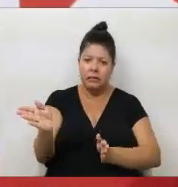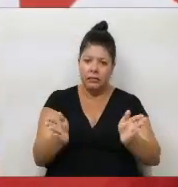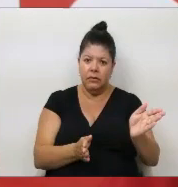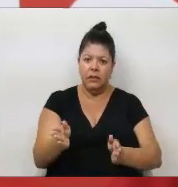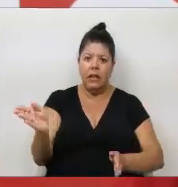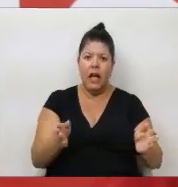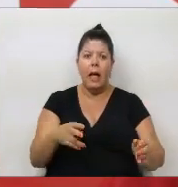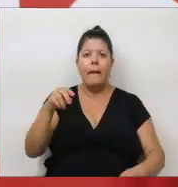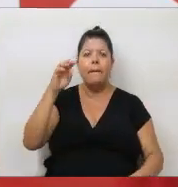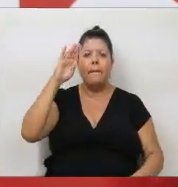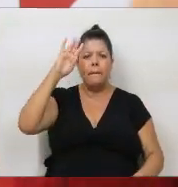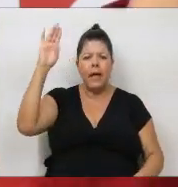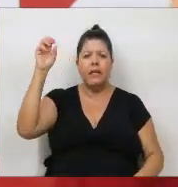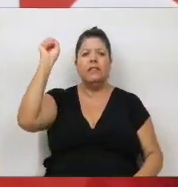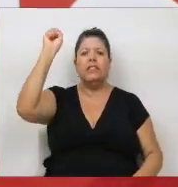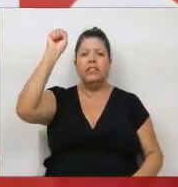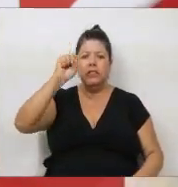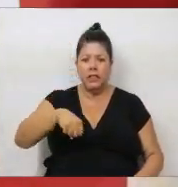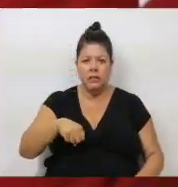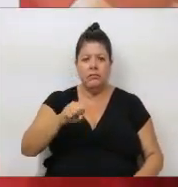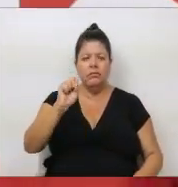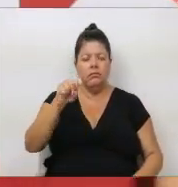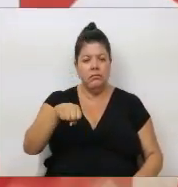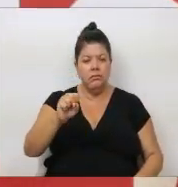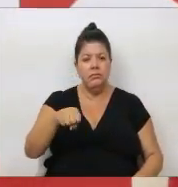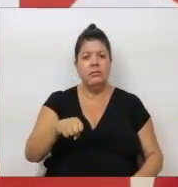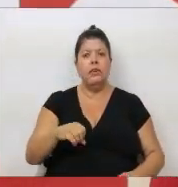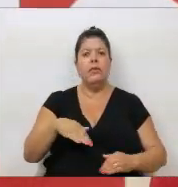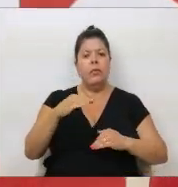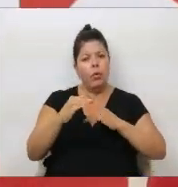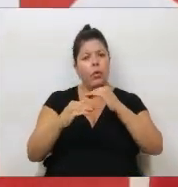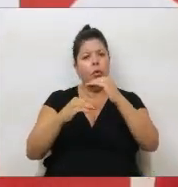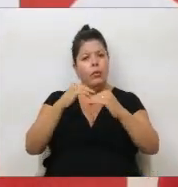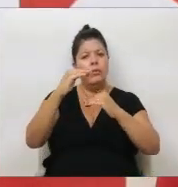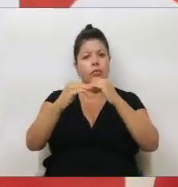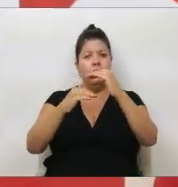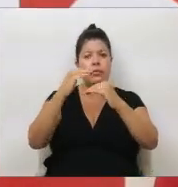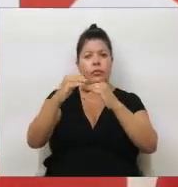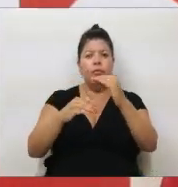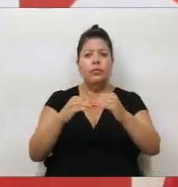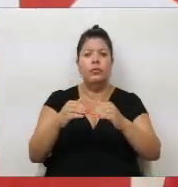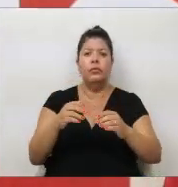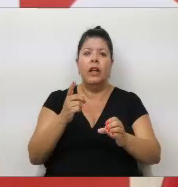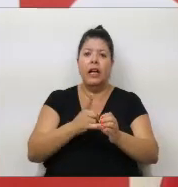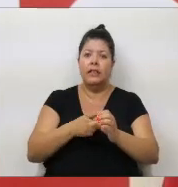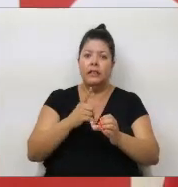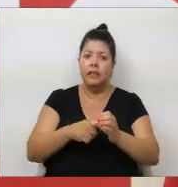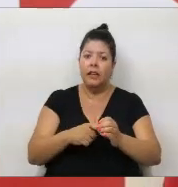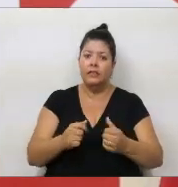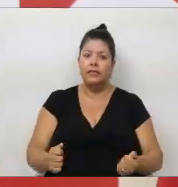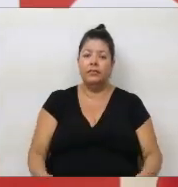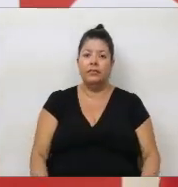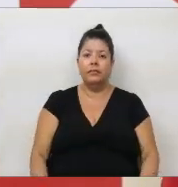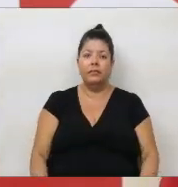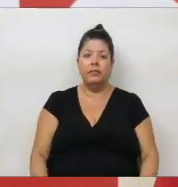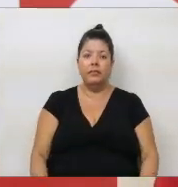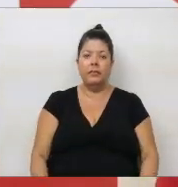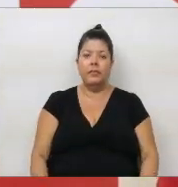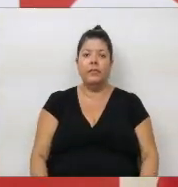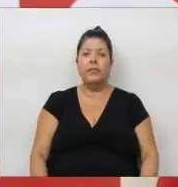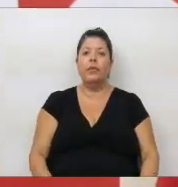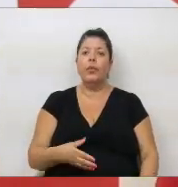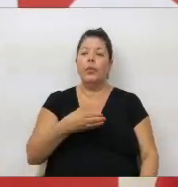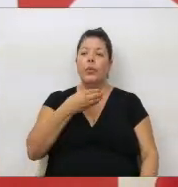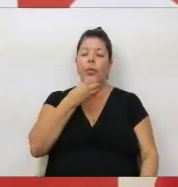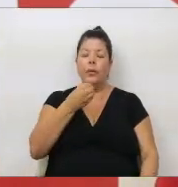repensada totalmente na questão da construção urbanística da nossa cidade.